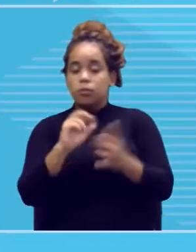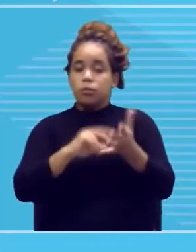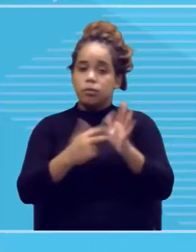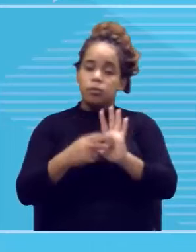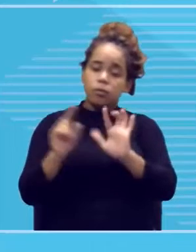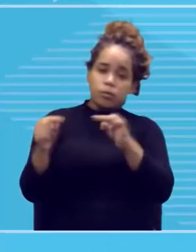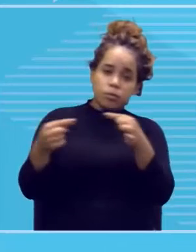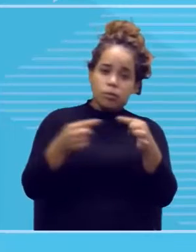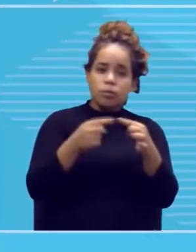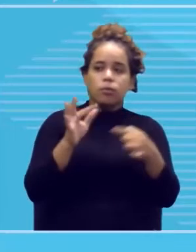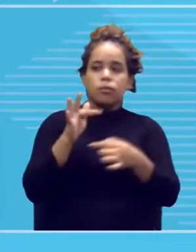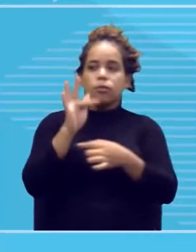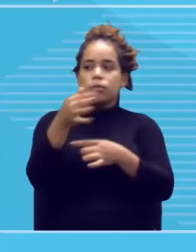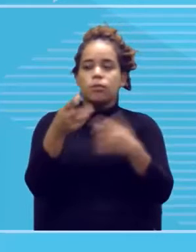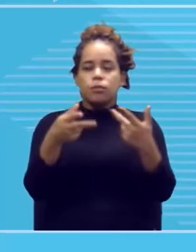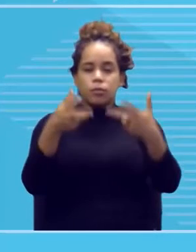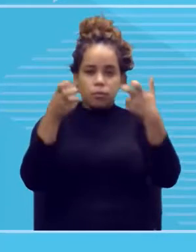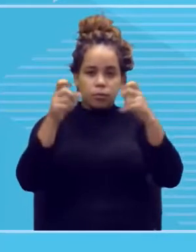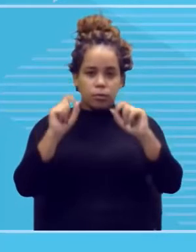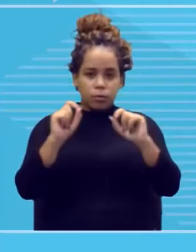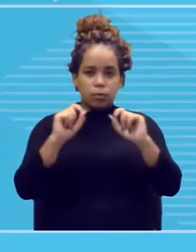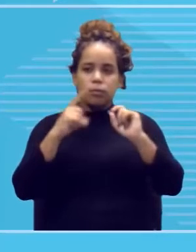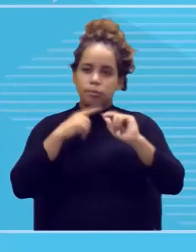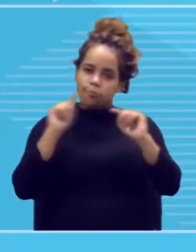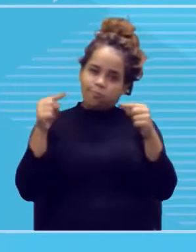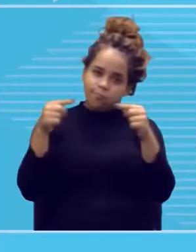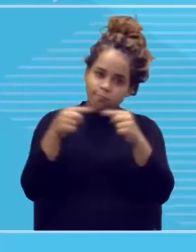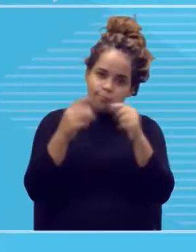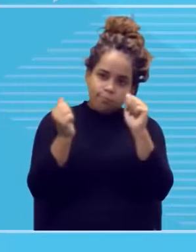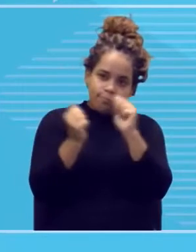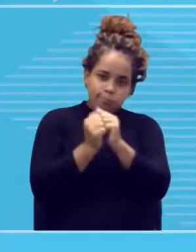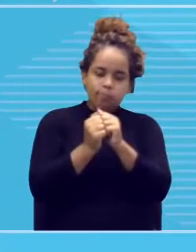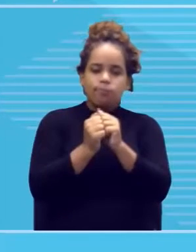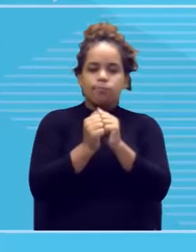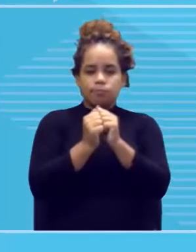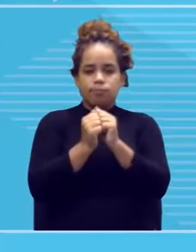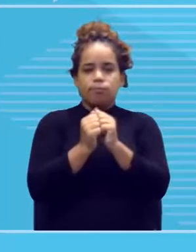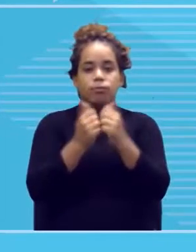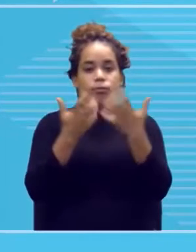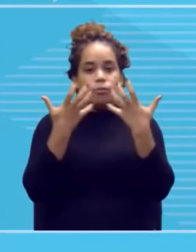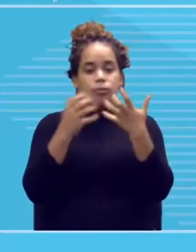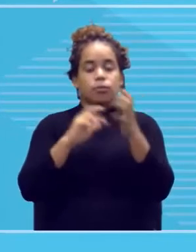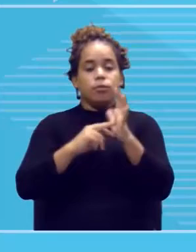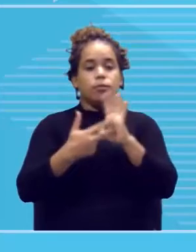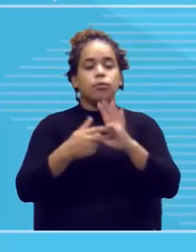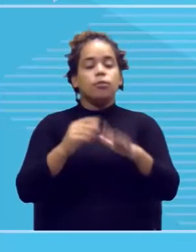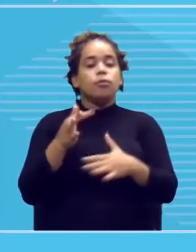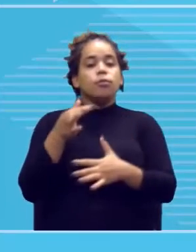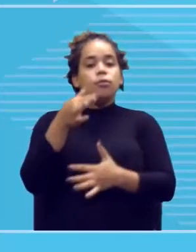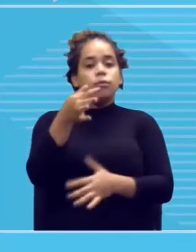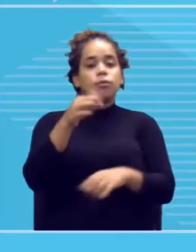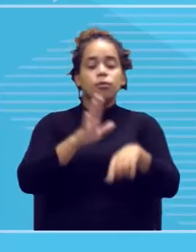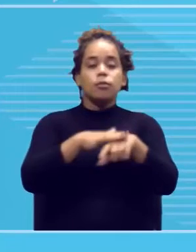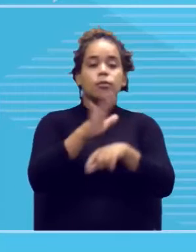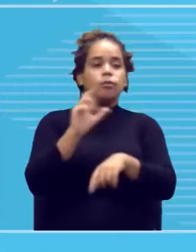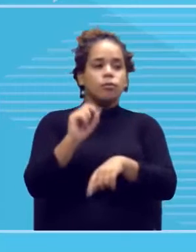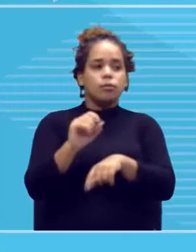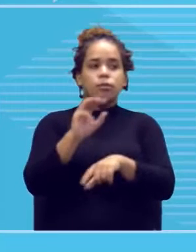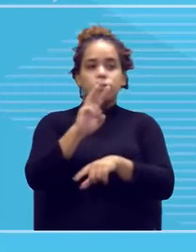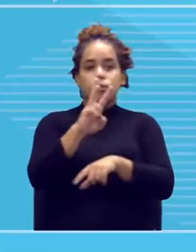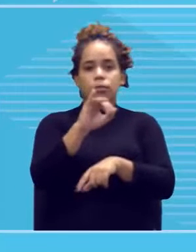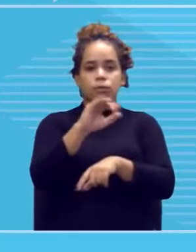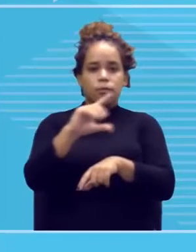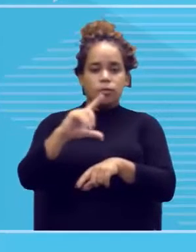consegue perceber que tá bem coladinho uma coisa com a outra é um querer e mais esse Eu